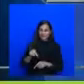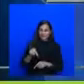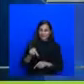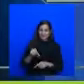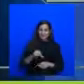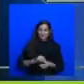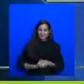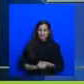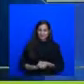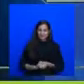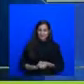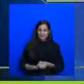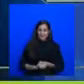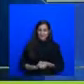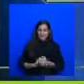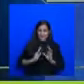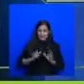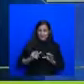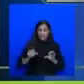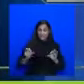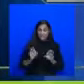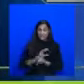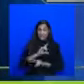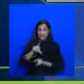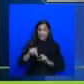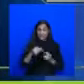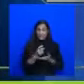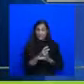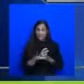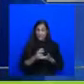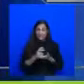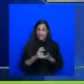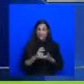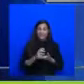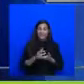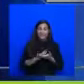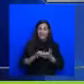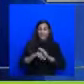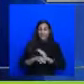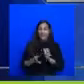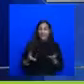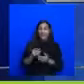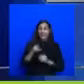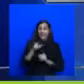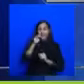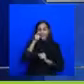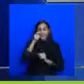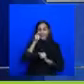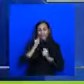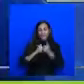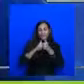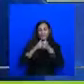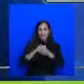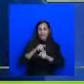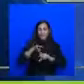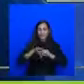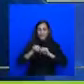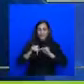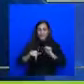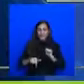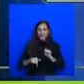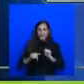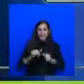9. Já foram realizados os sorteios da Quina, da Lotomania. Agora você conferindo o Super